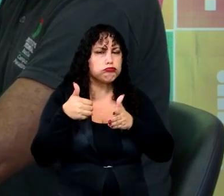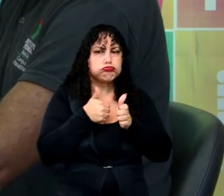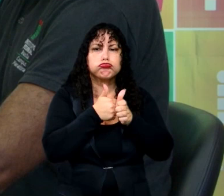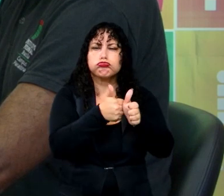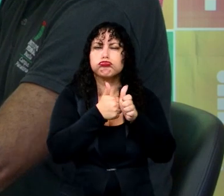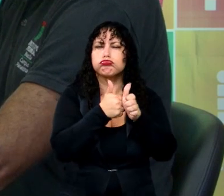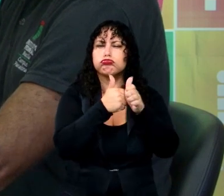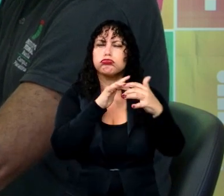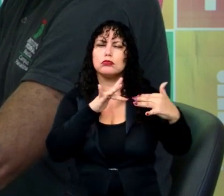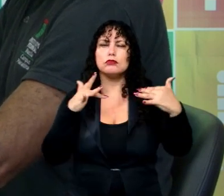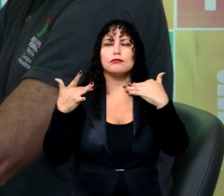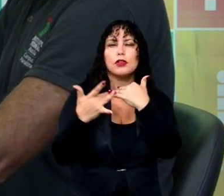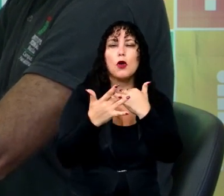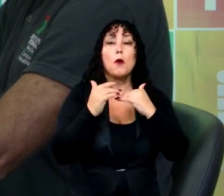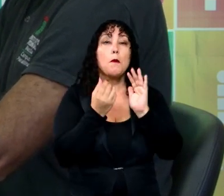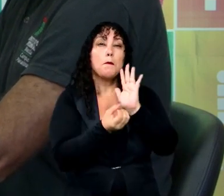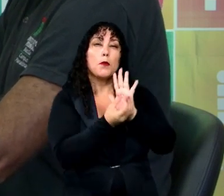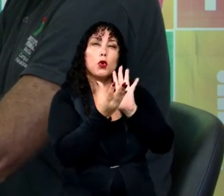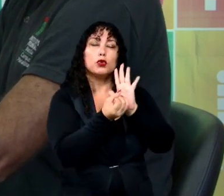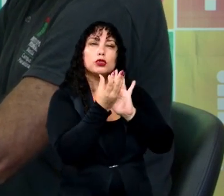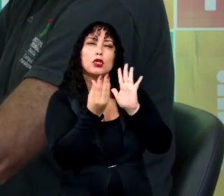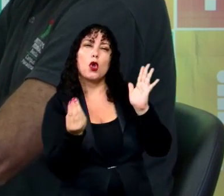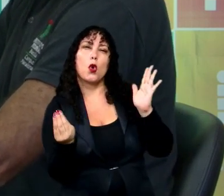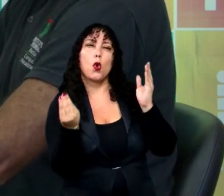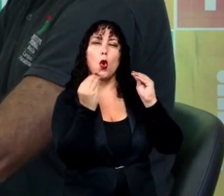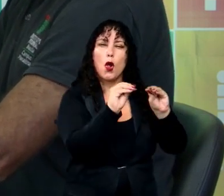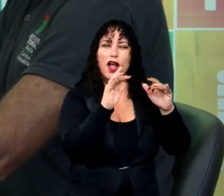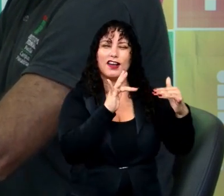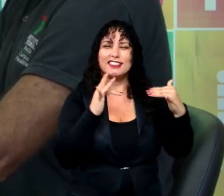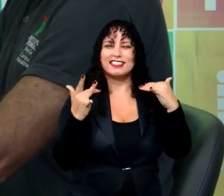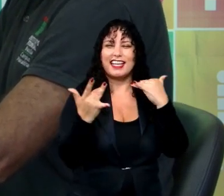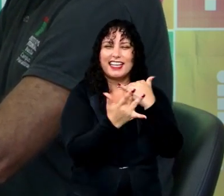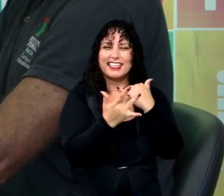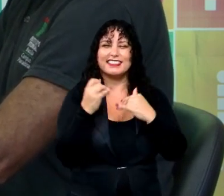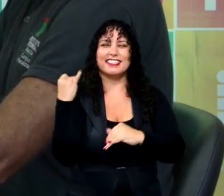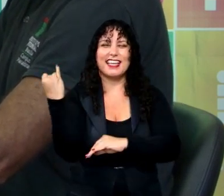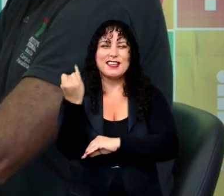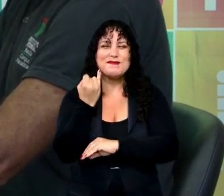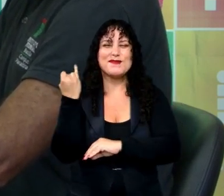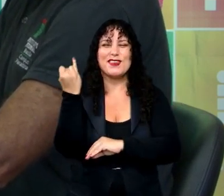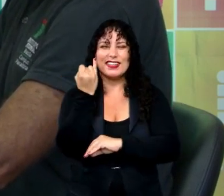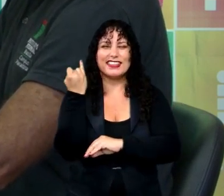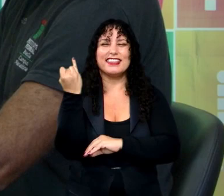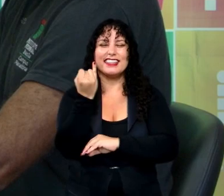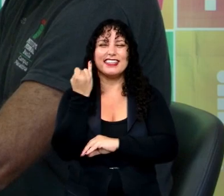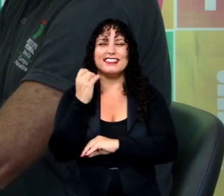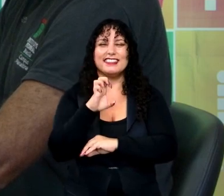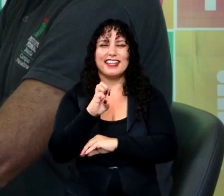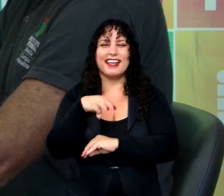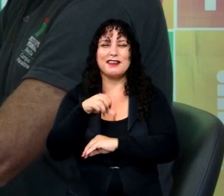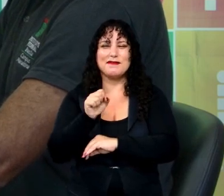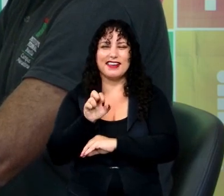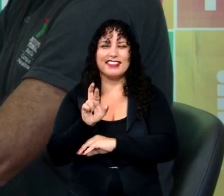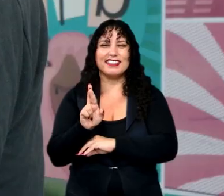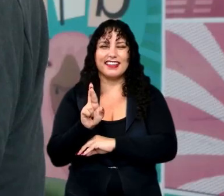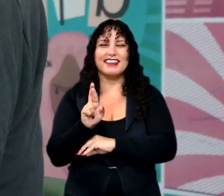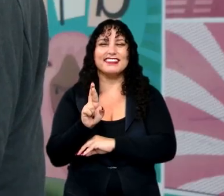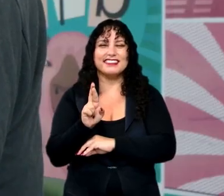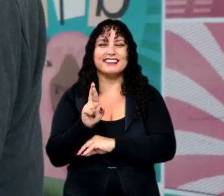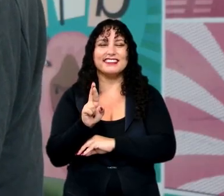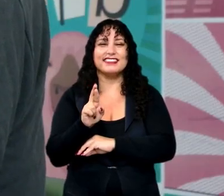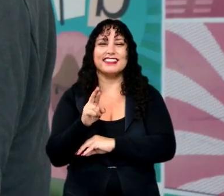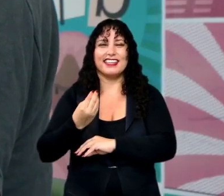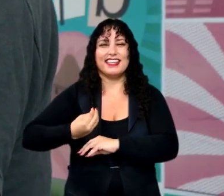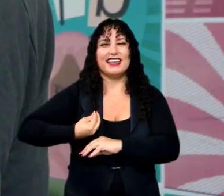Instagram você entra lá no Instagram só de você colocar o Instagram é algo importante a a Naim maté existe